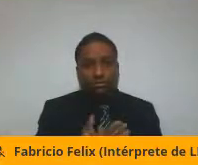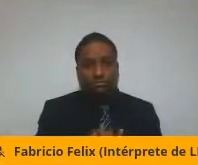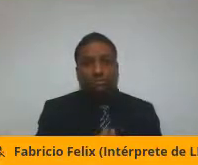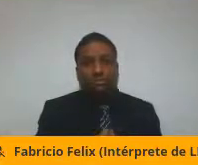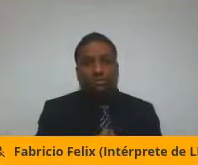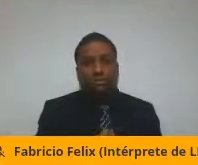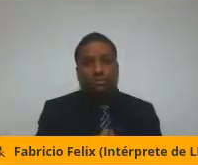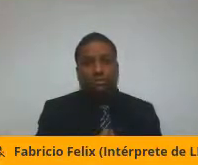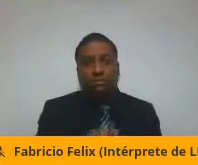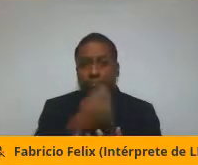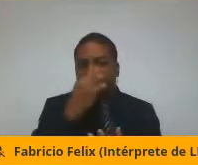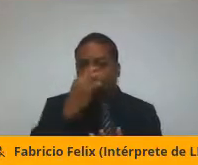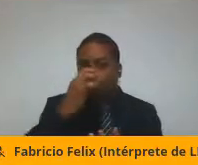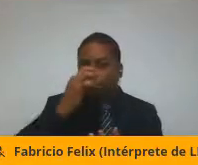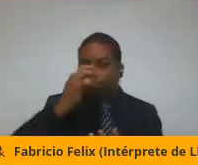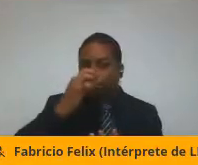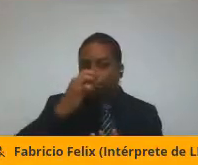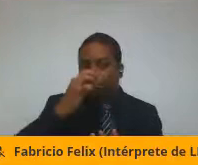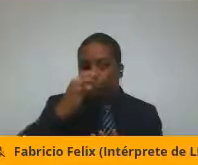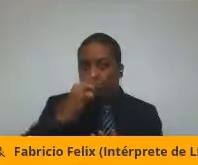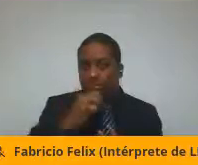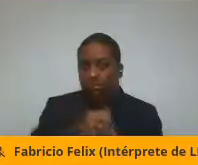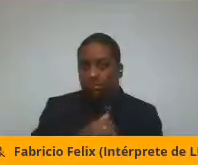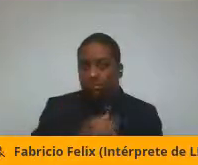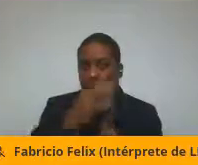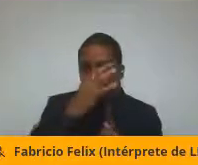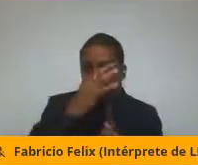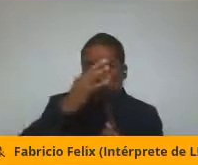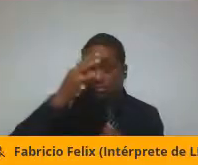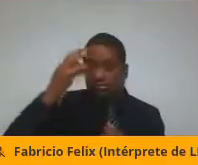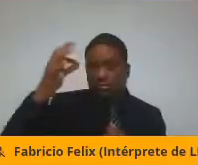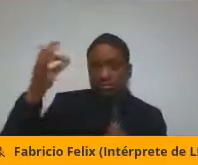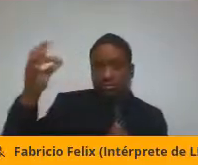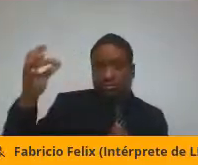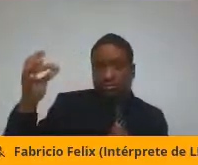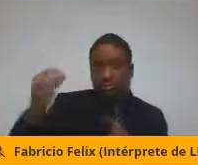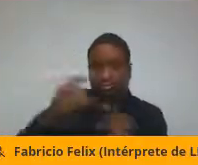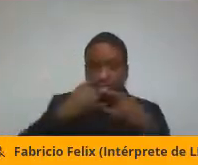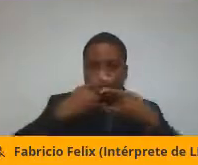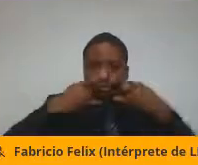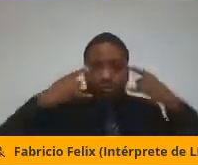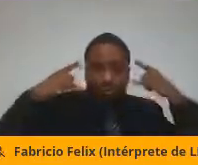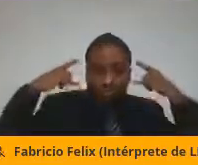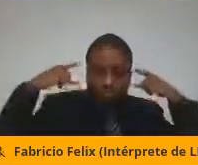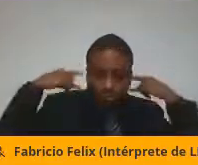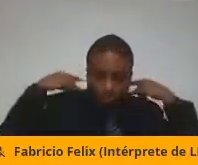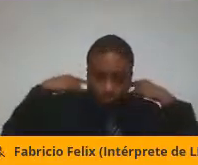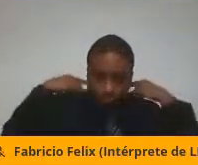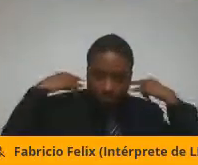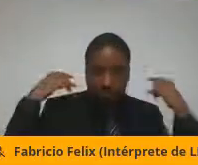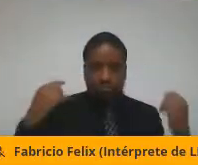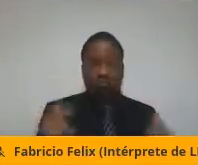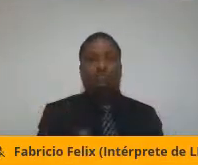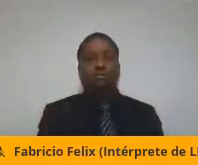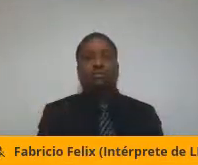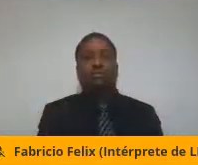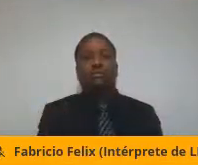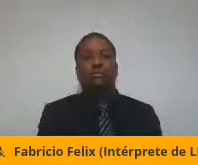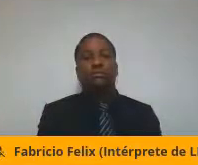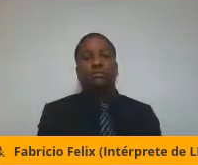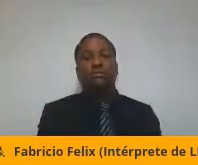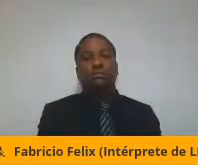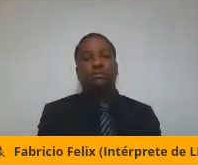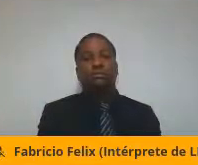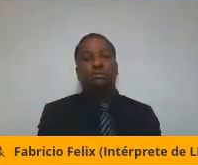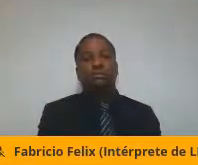esse material ele é retirado, então a gente mais ou menos já tem uma certeza de que aquele material genético pode